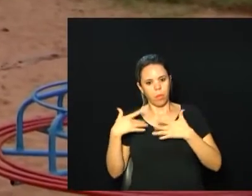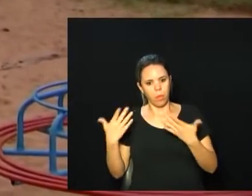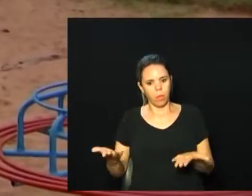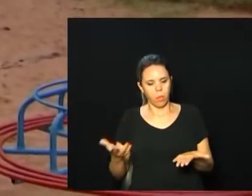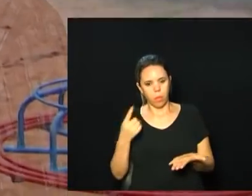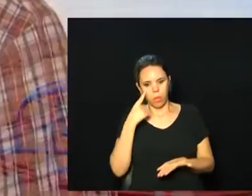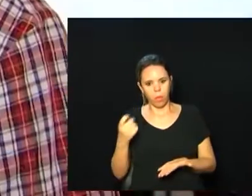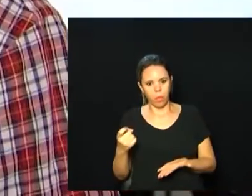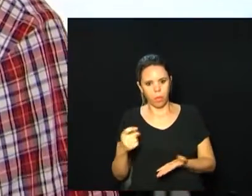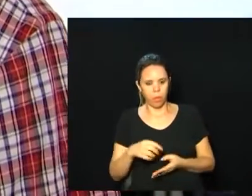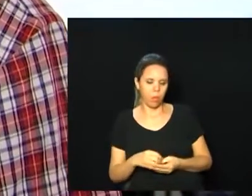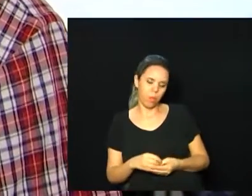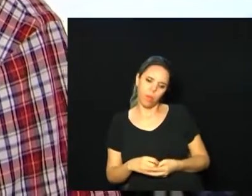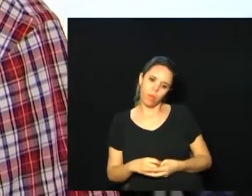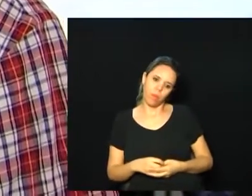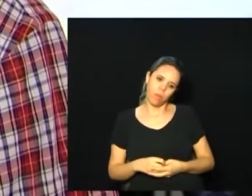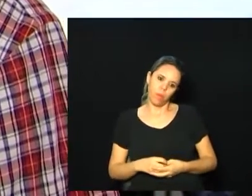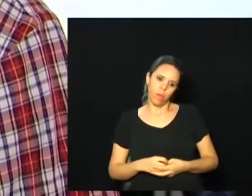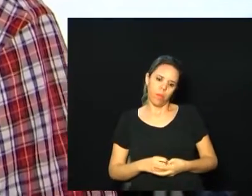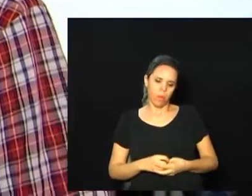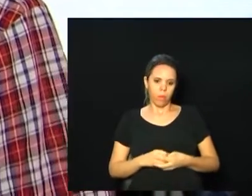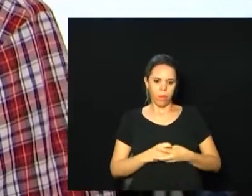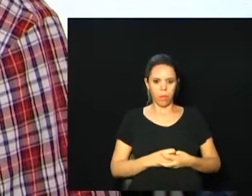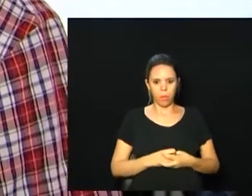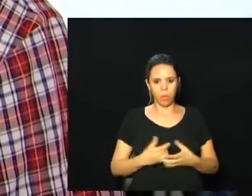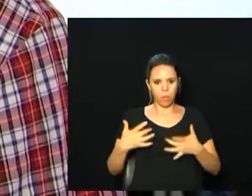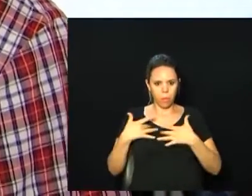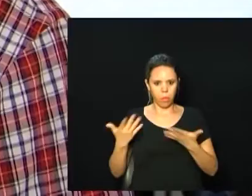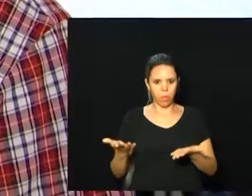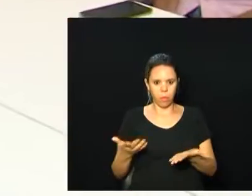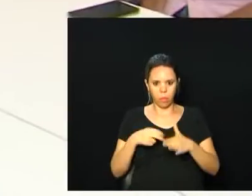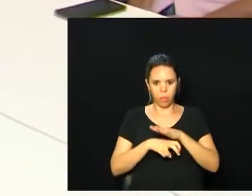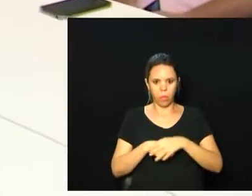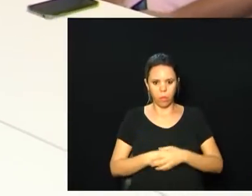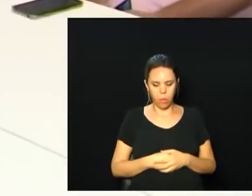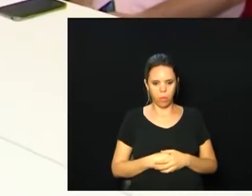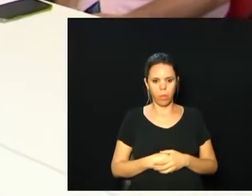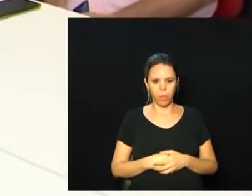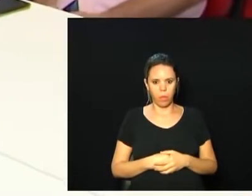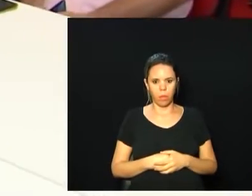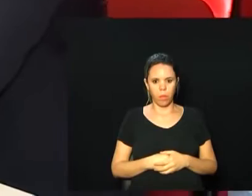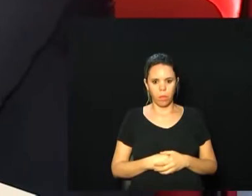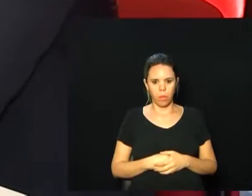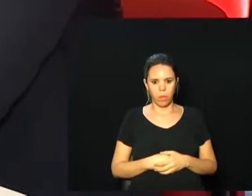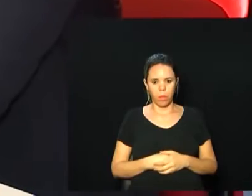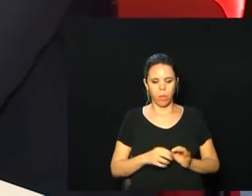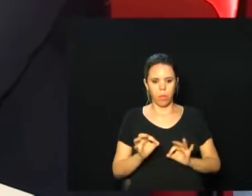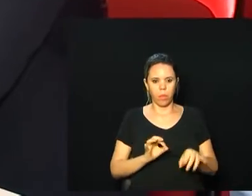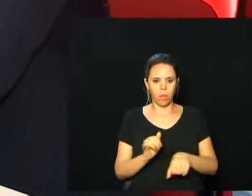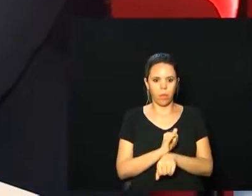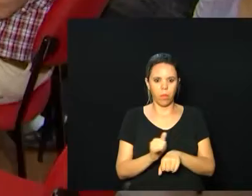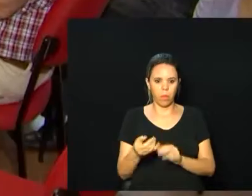se interessasse em fornecer isso para a creche, né? Outro ponto é a forma como é